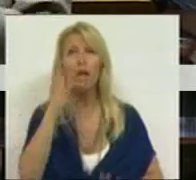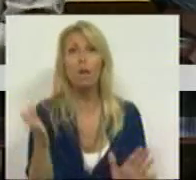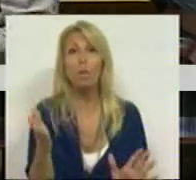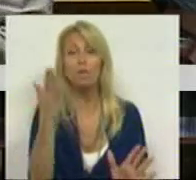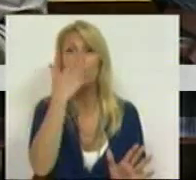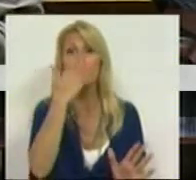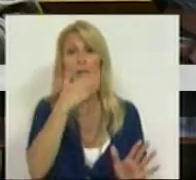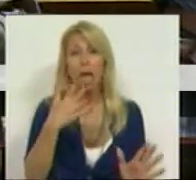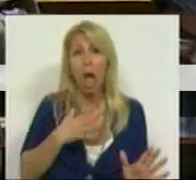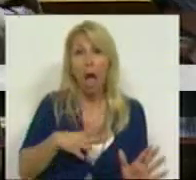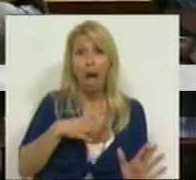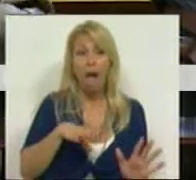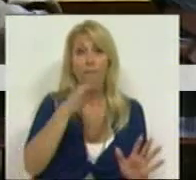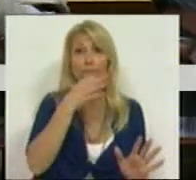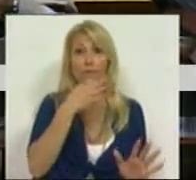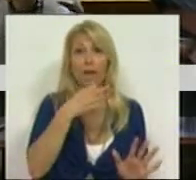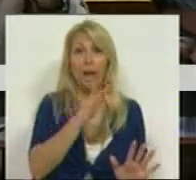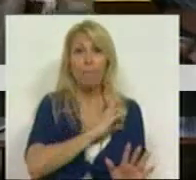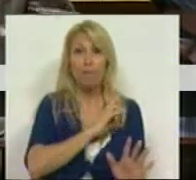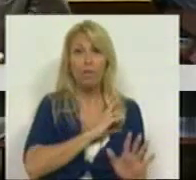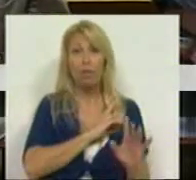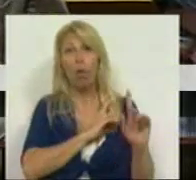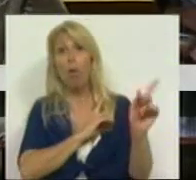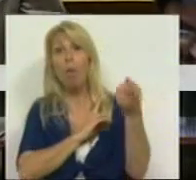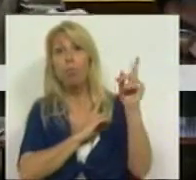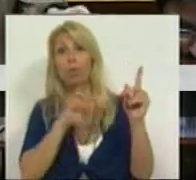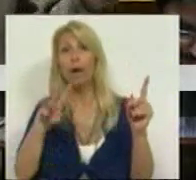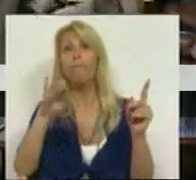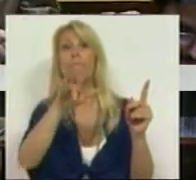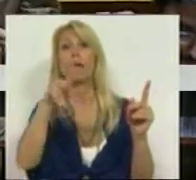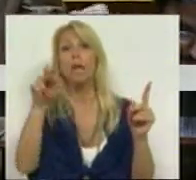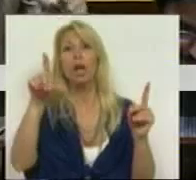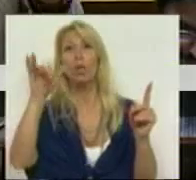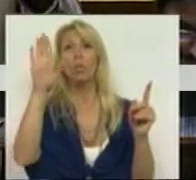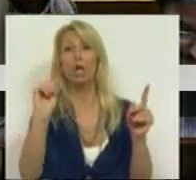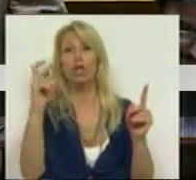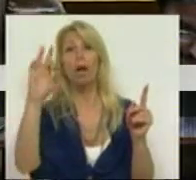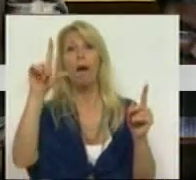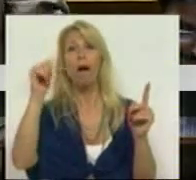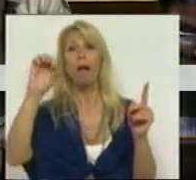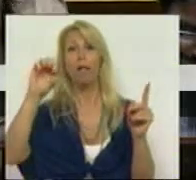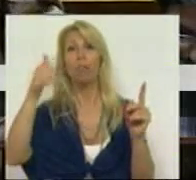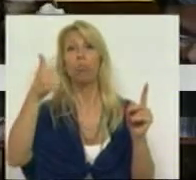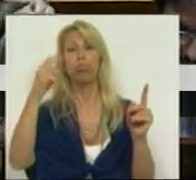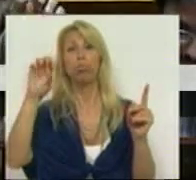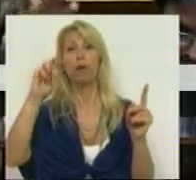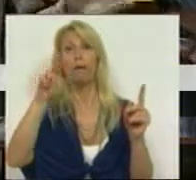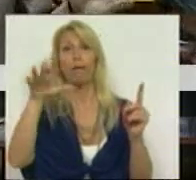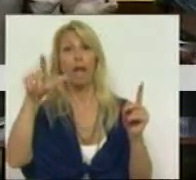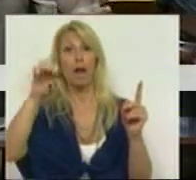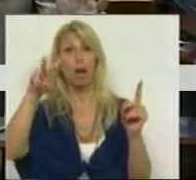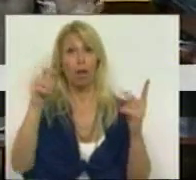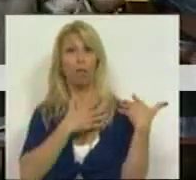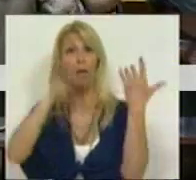falar de privatizações não deveria ter trazido Maria Luísa Albuquerque, quem esteve e quem está com essa pasta,